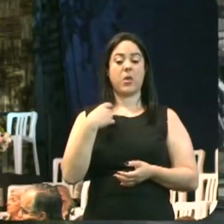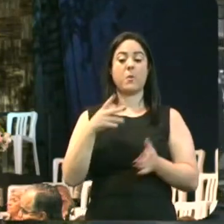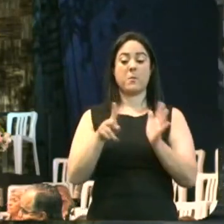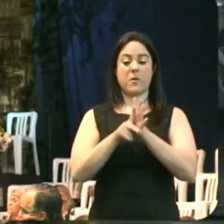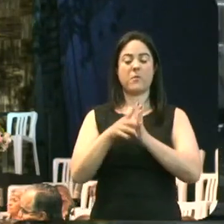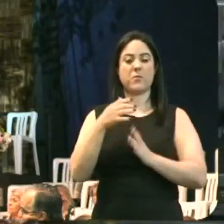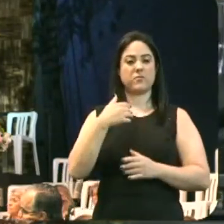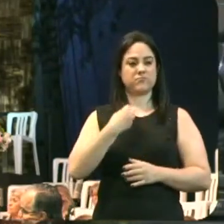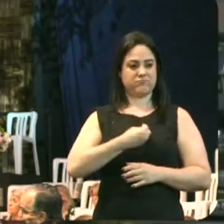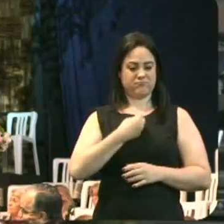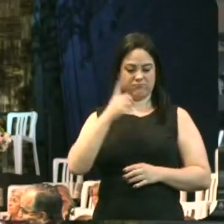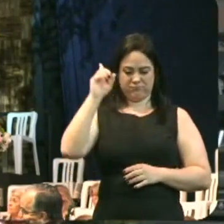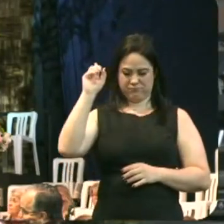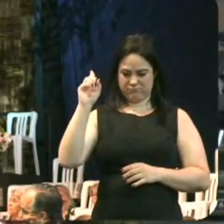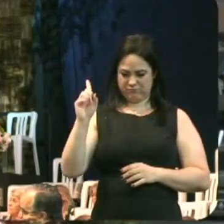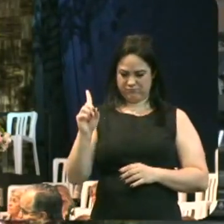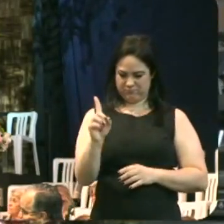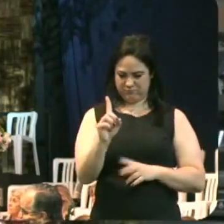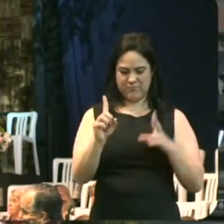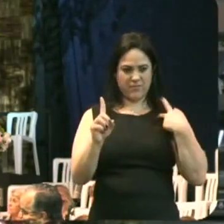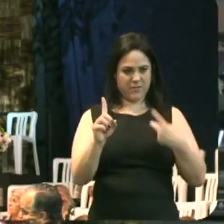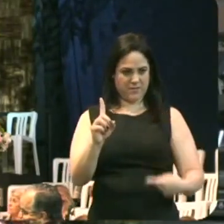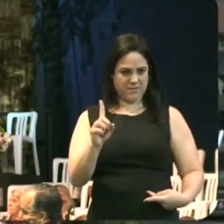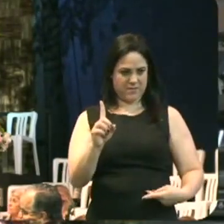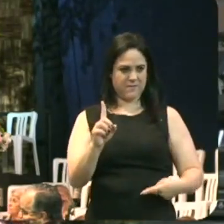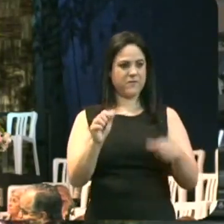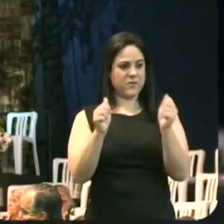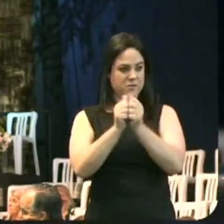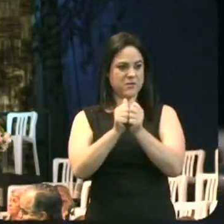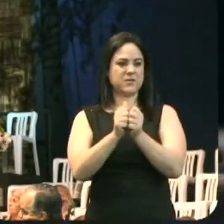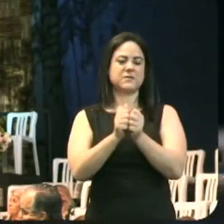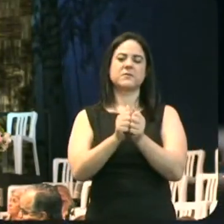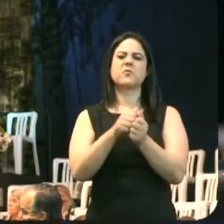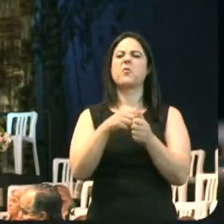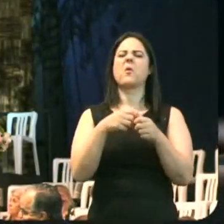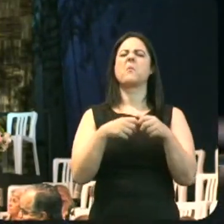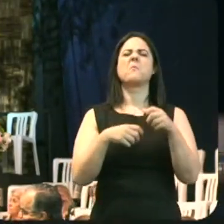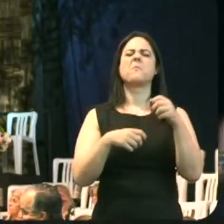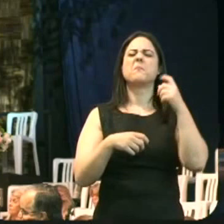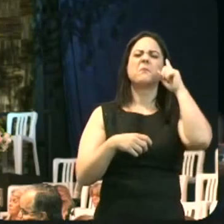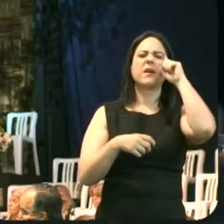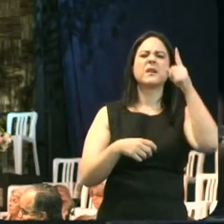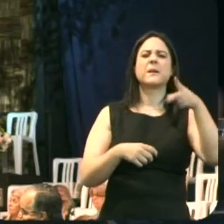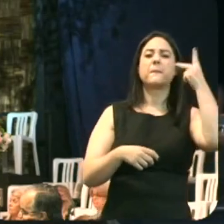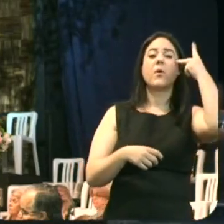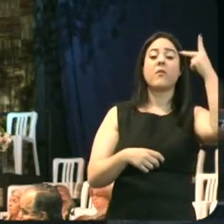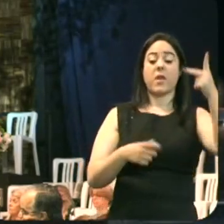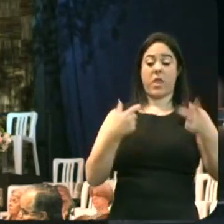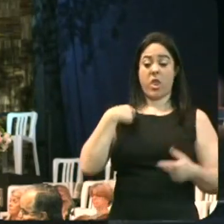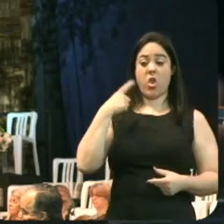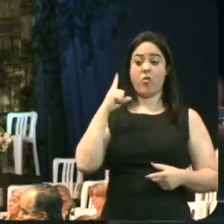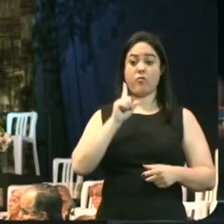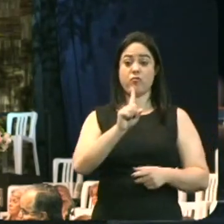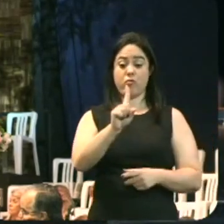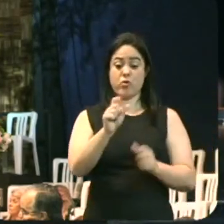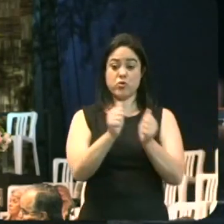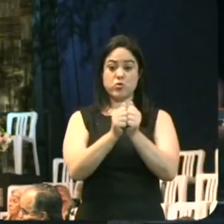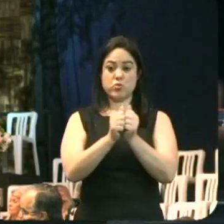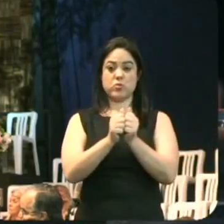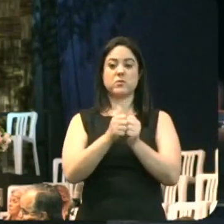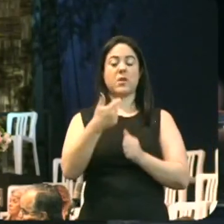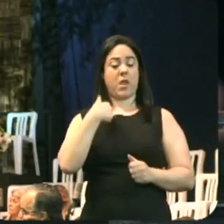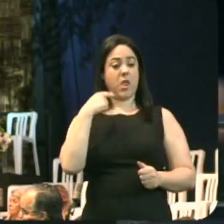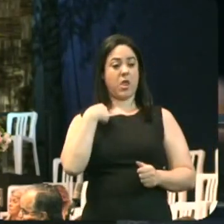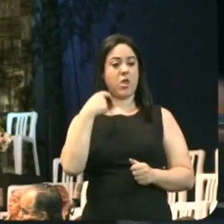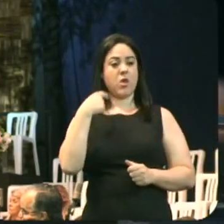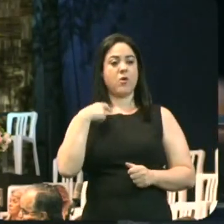encarnar e vou caminhar com eles. Eu não vou só mandar profetas, eu vou caminhar com eles, eu